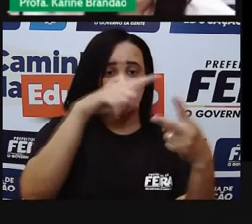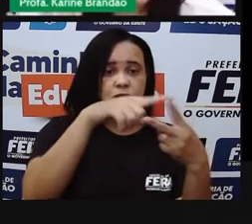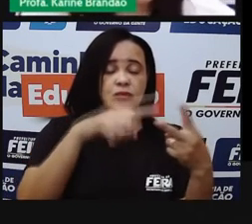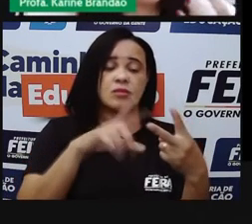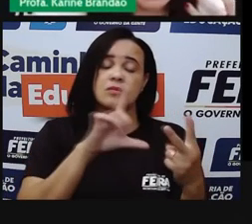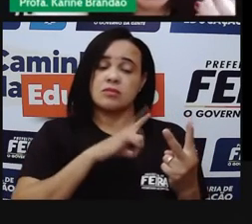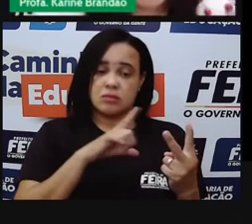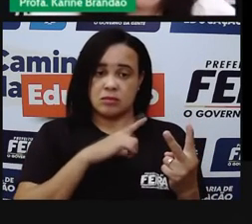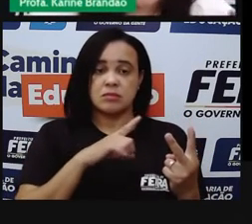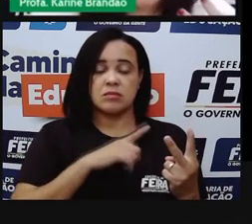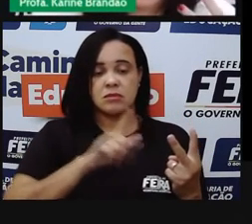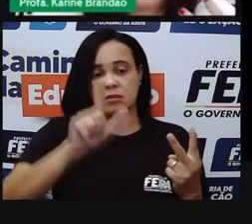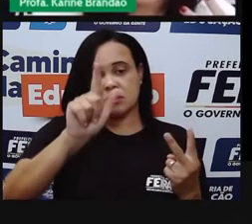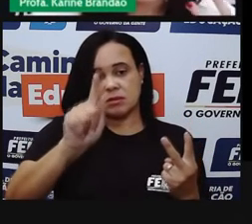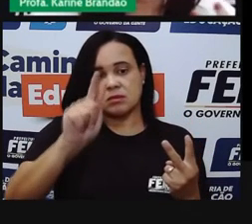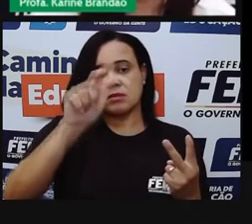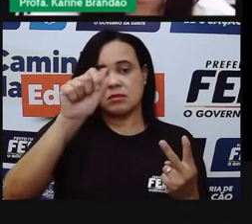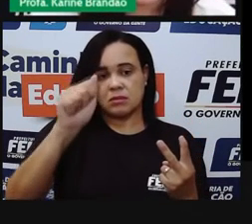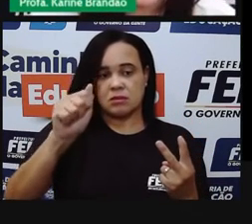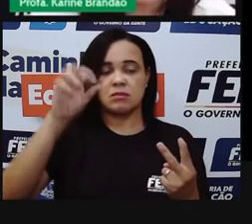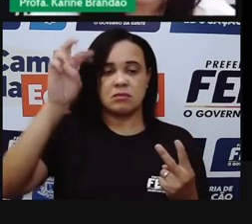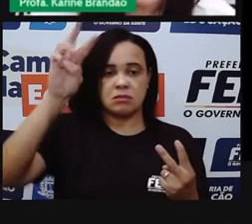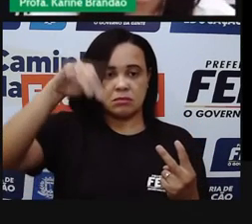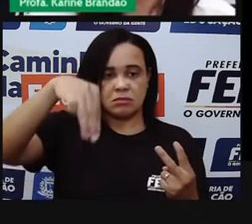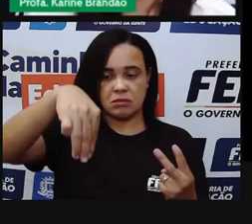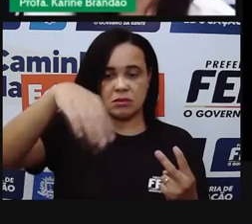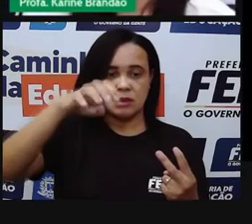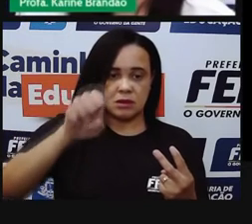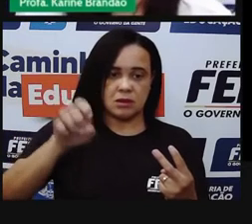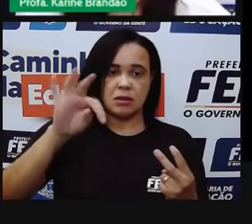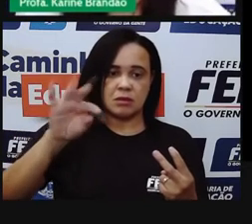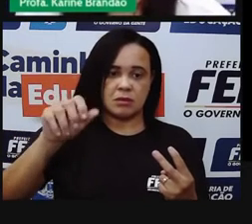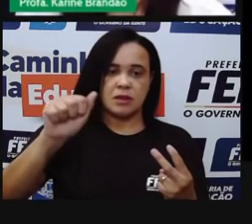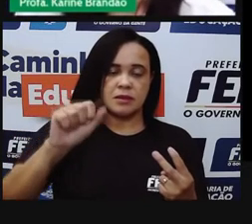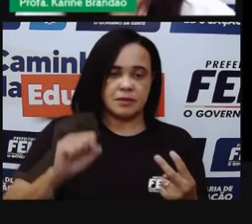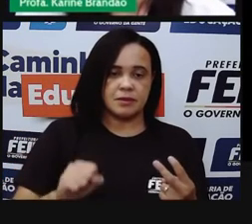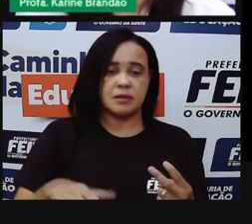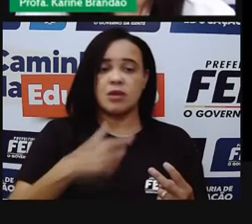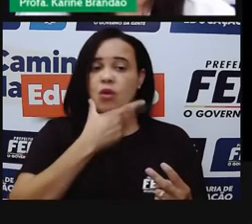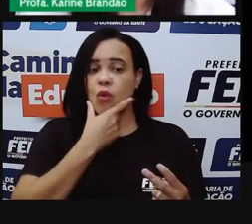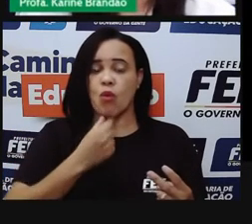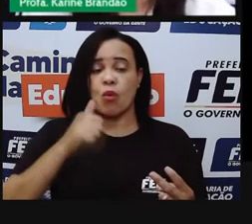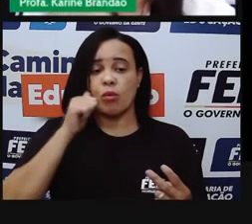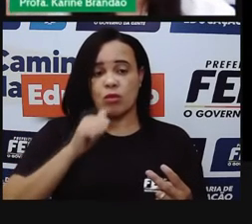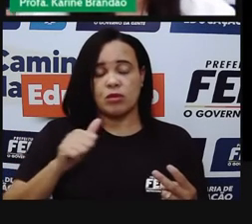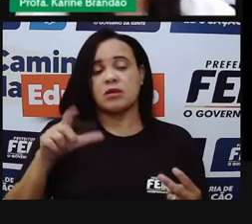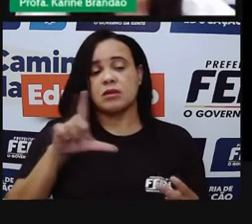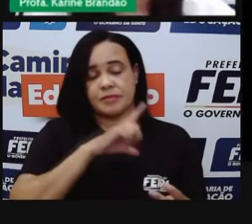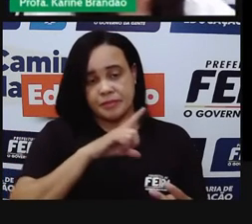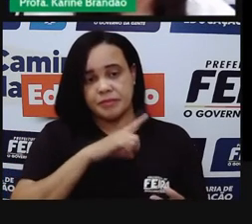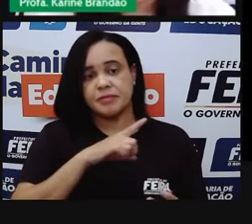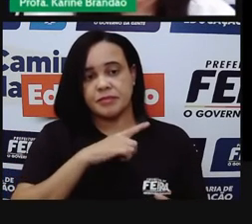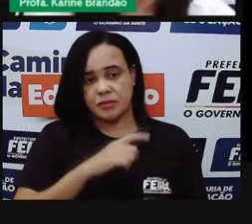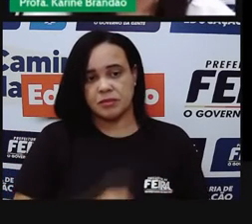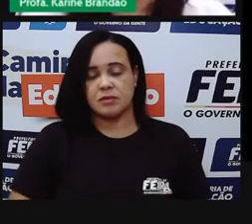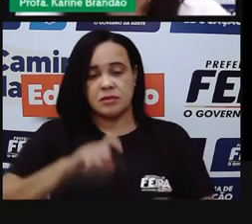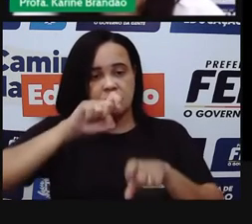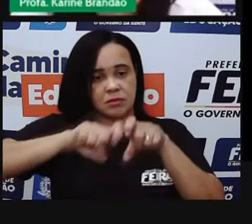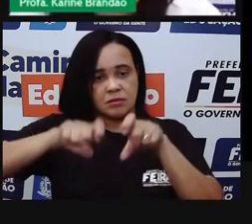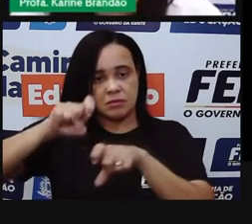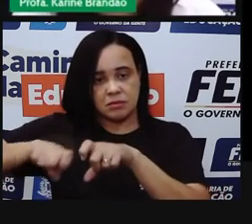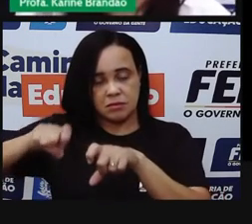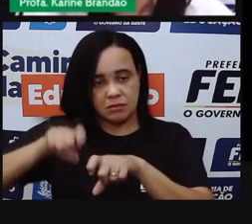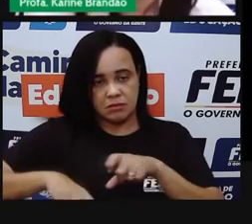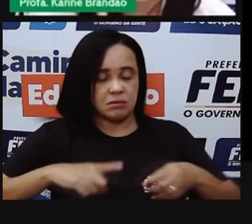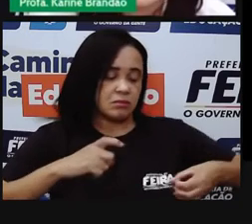existem gametas macho, feminino e masculino, né? Existem os gametas para o sexo feminino, que são